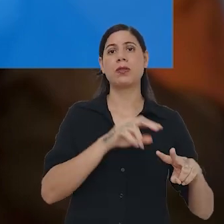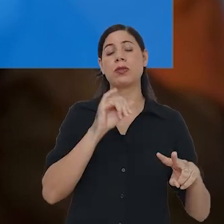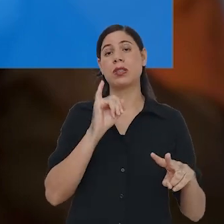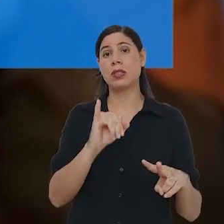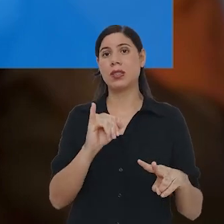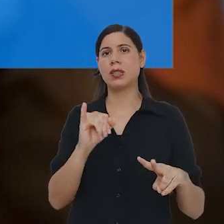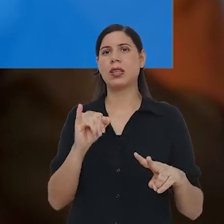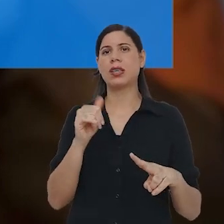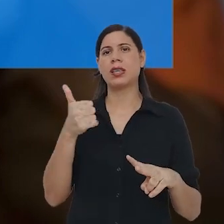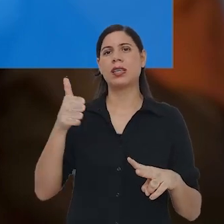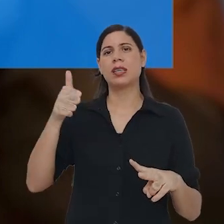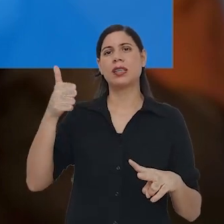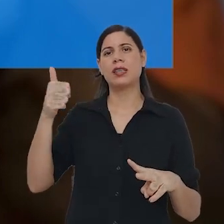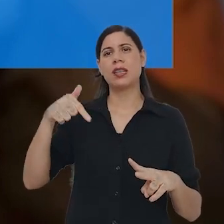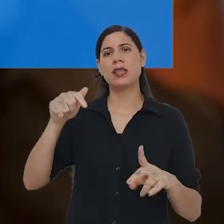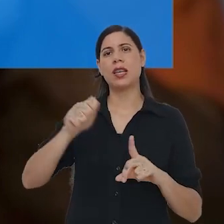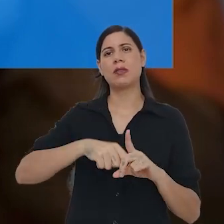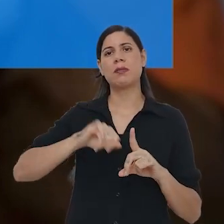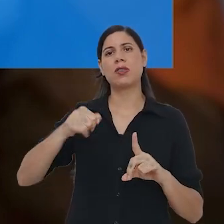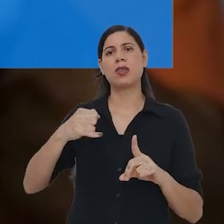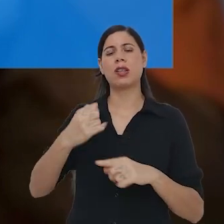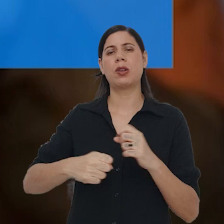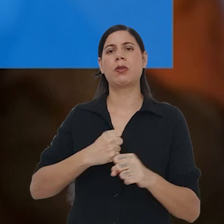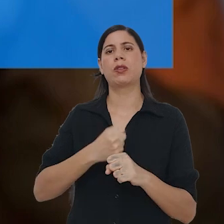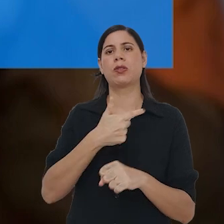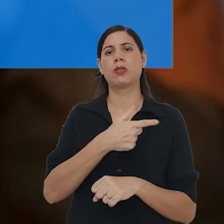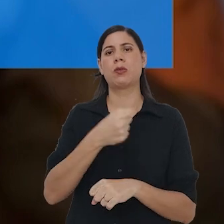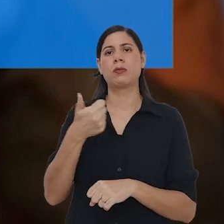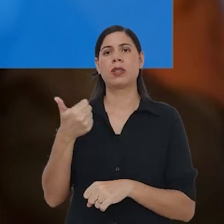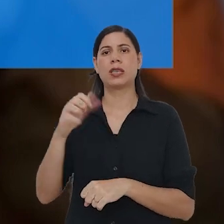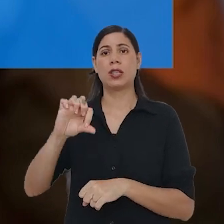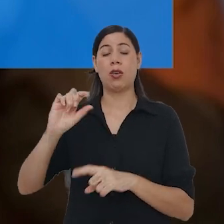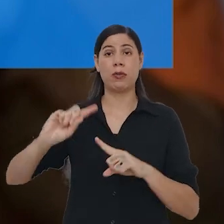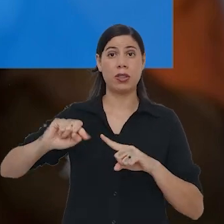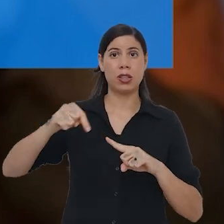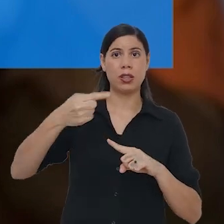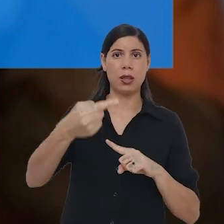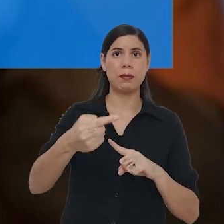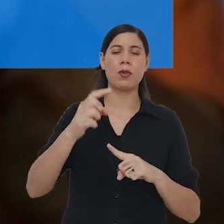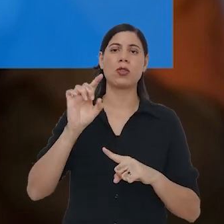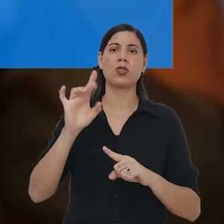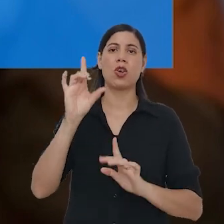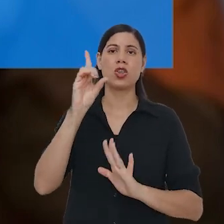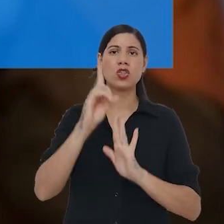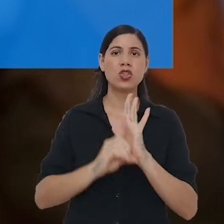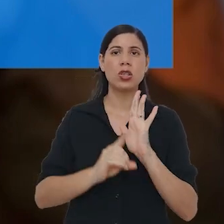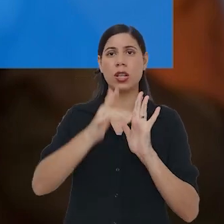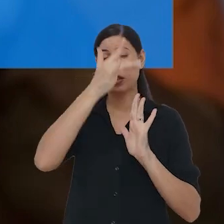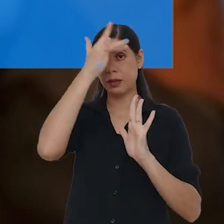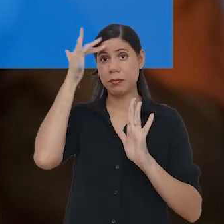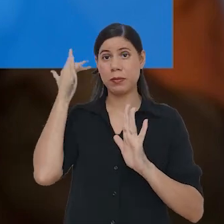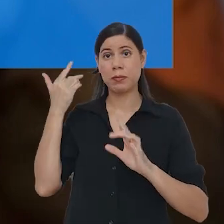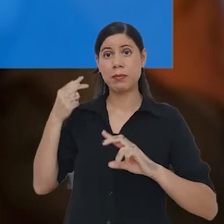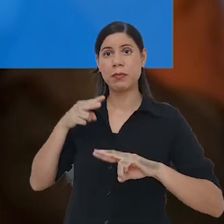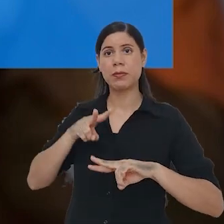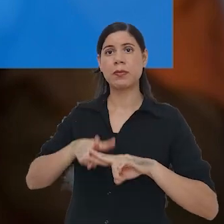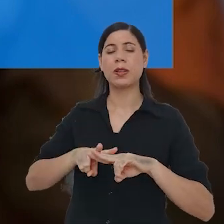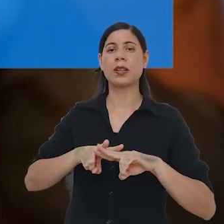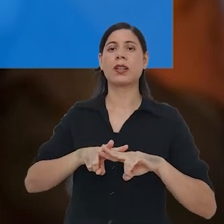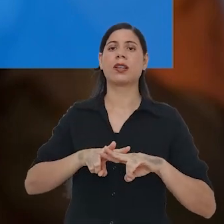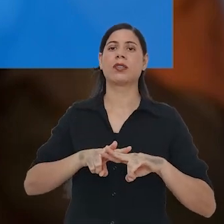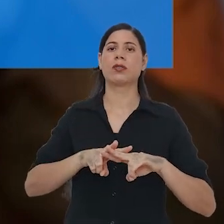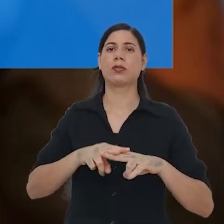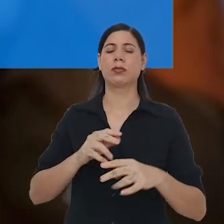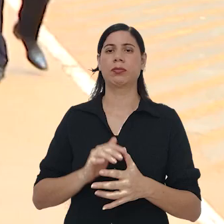prisão tiver ocorrido até 17 de janeiro de 2019. Após esta data, só terá direito o detento que estiver em